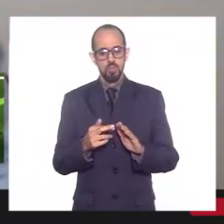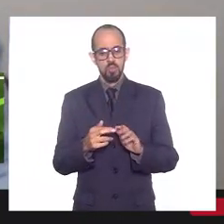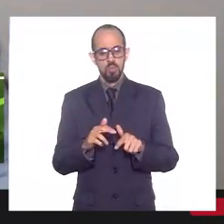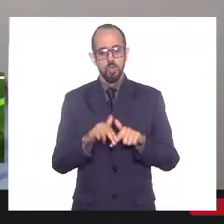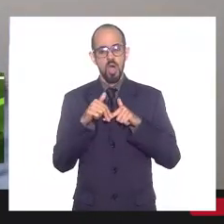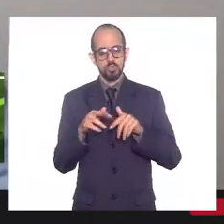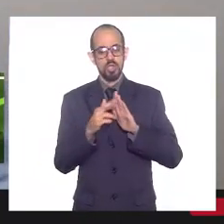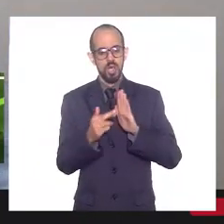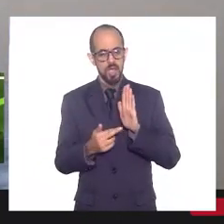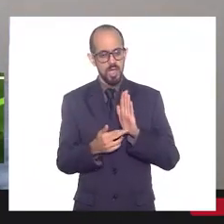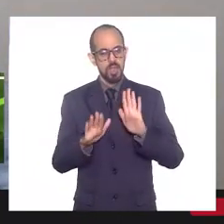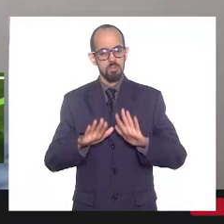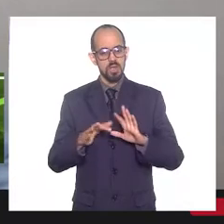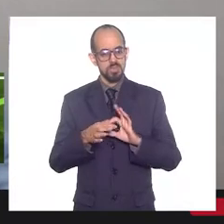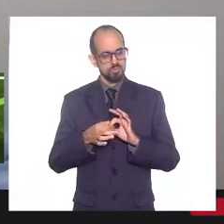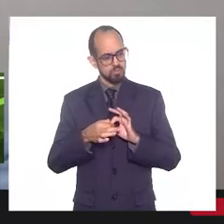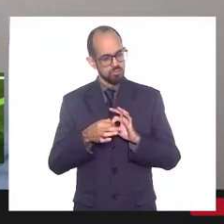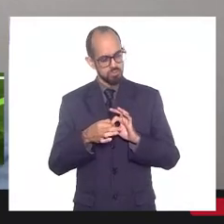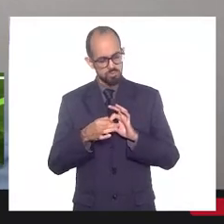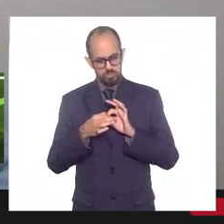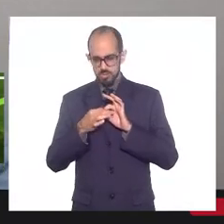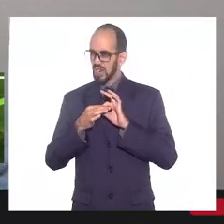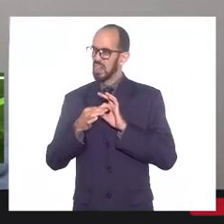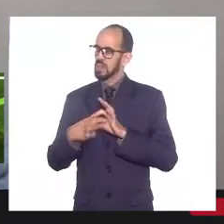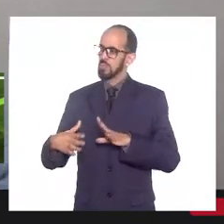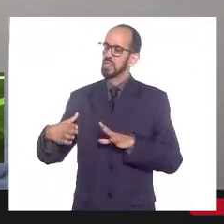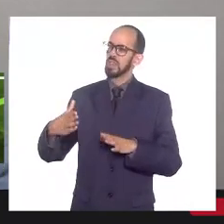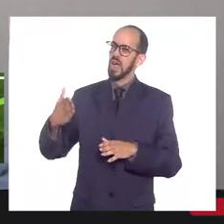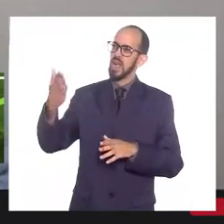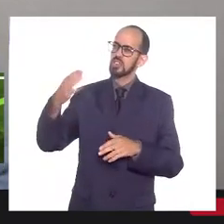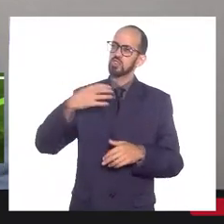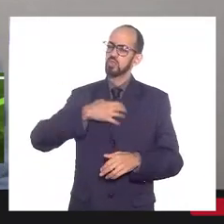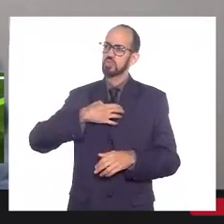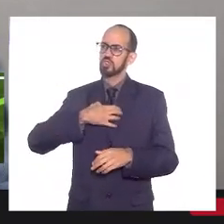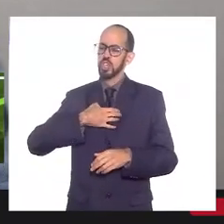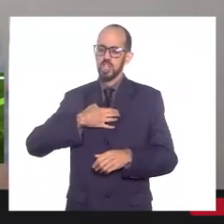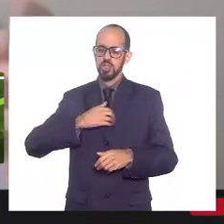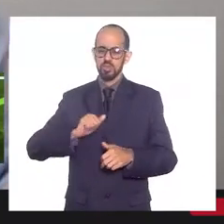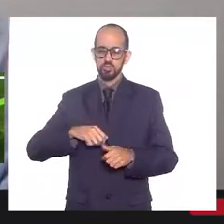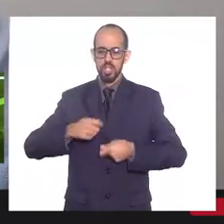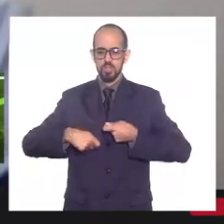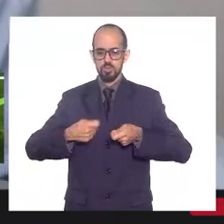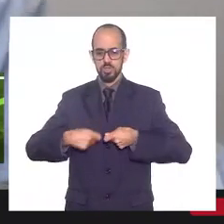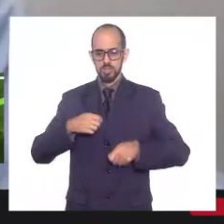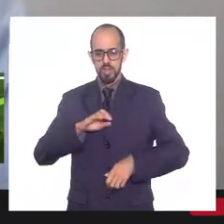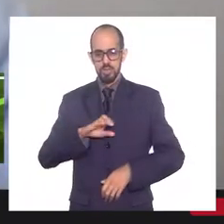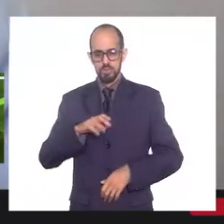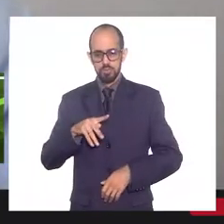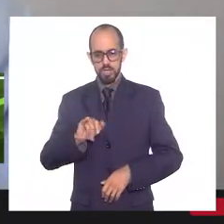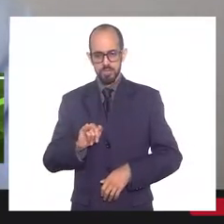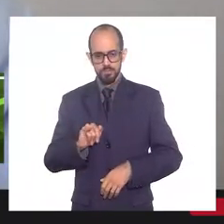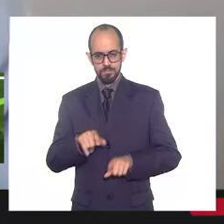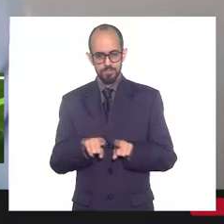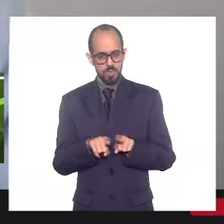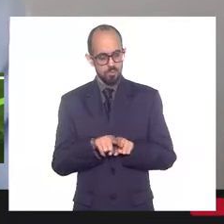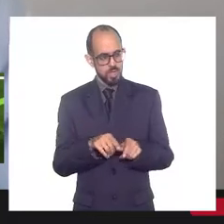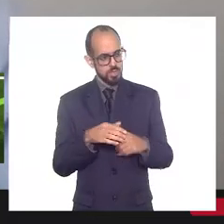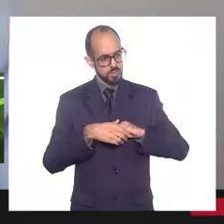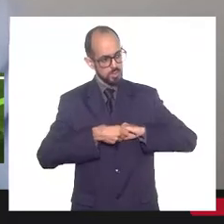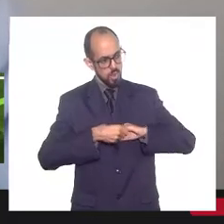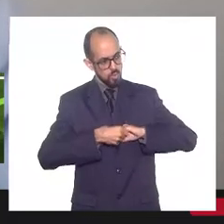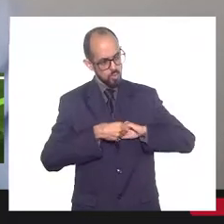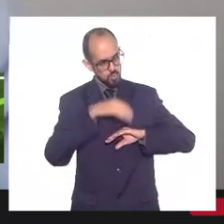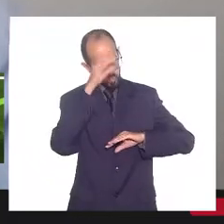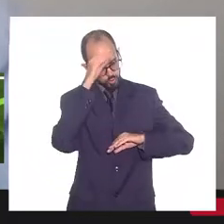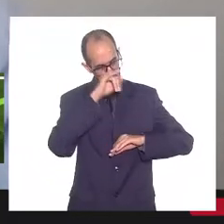forma democrática elegante inteligente porque tem conduzido esta CPI ao da deputada tia Ju a ou do